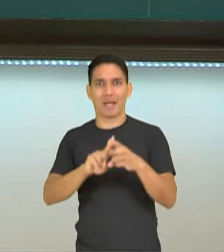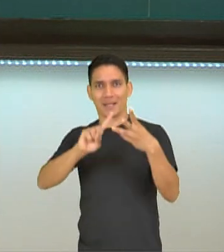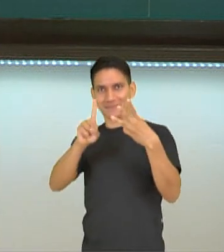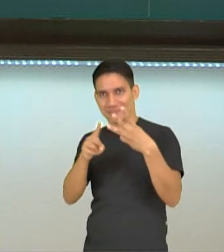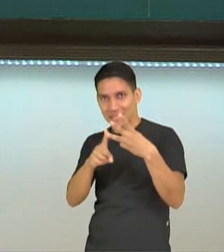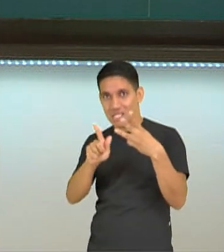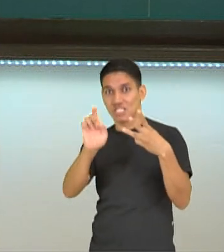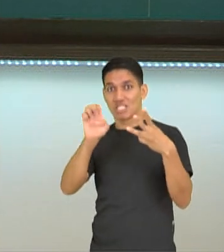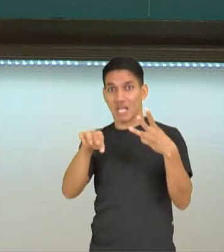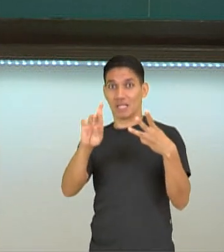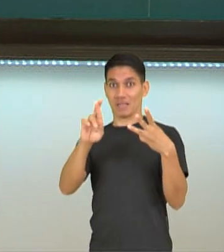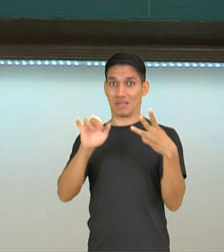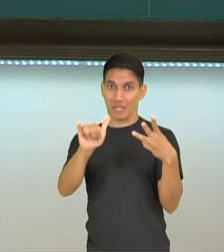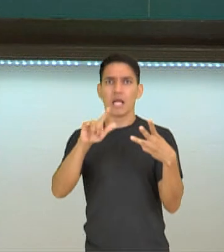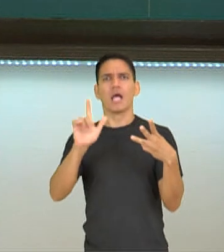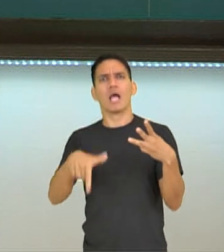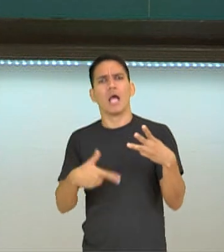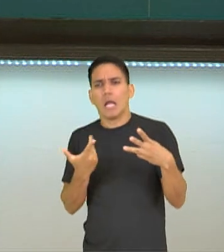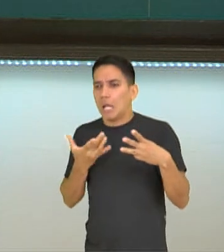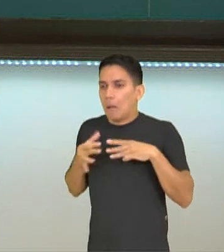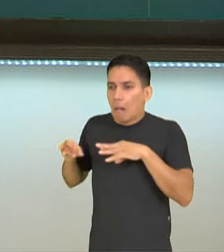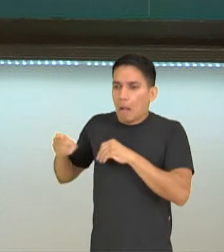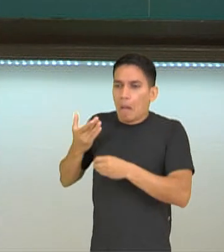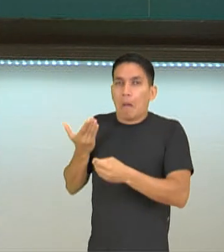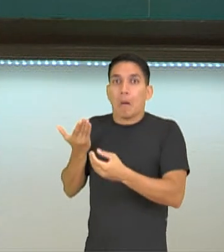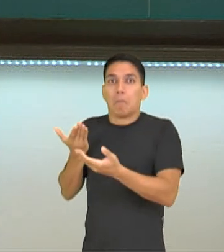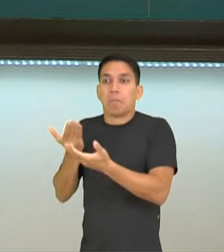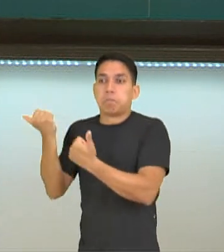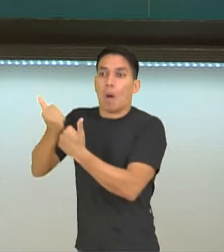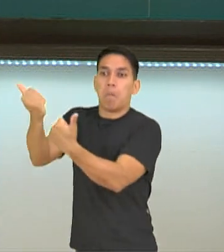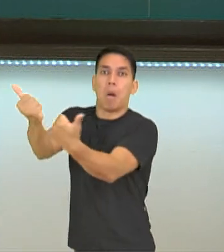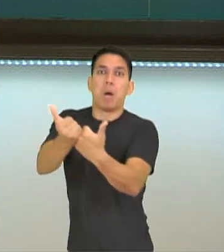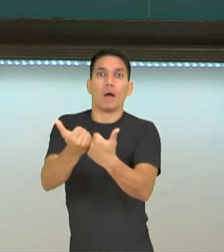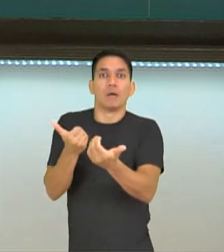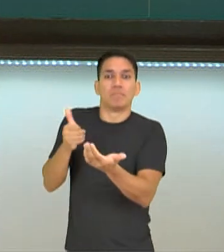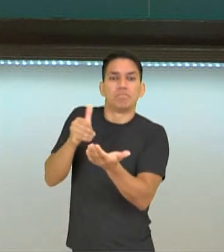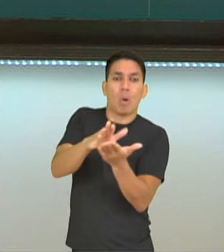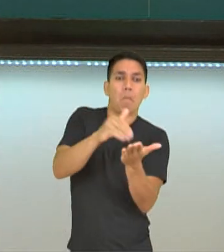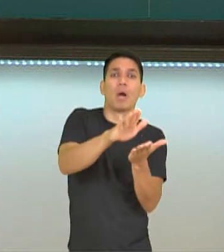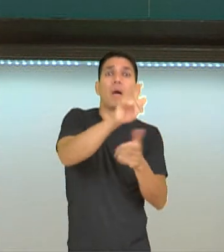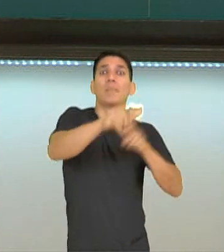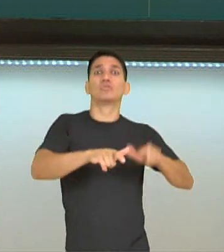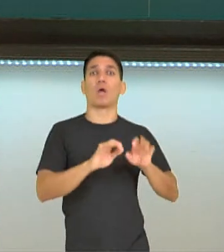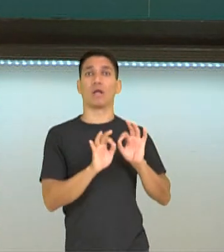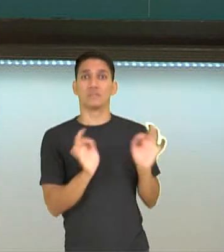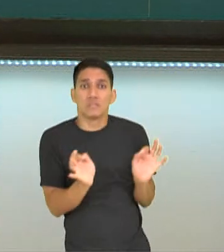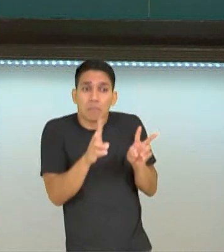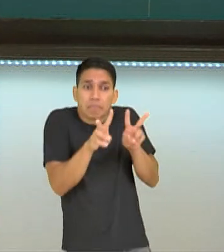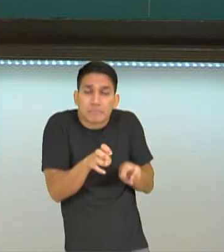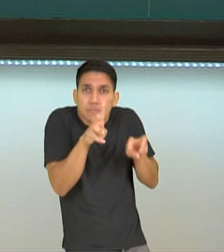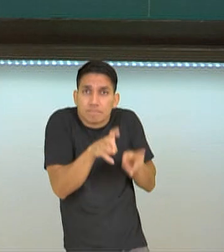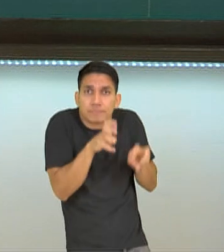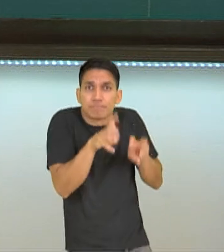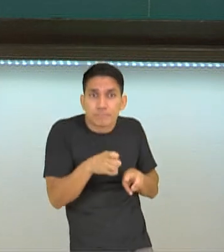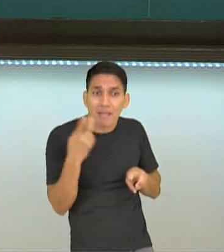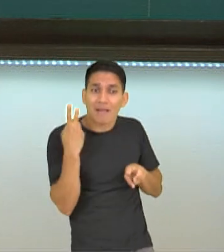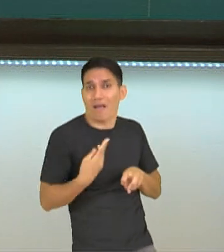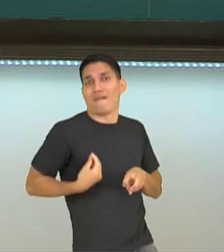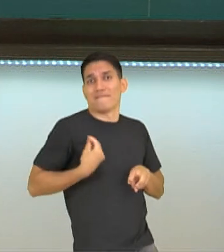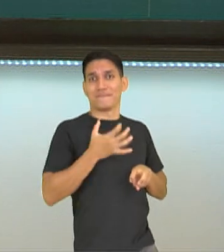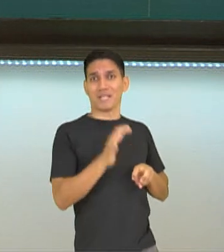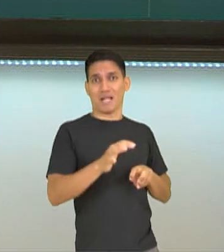vão ser cercados e vão acabar expulsando os camponeses que ali viviam nessas terras. Esses